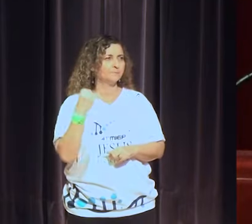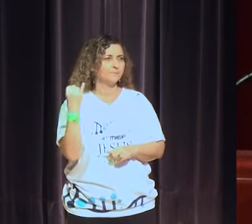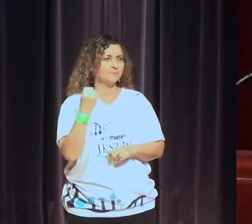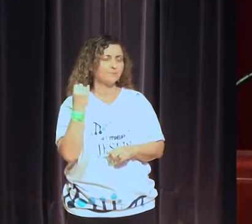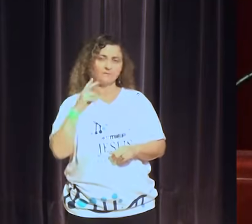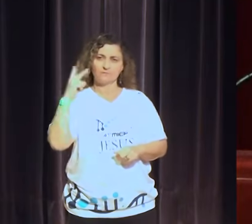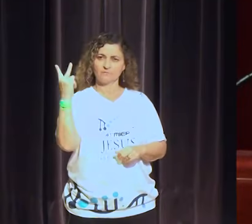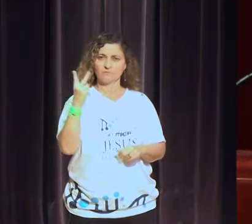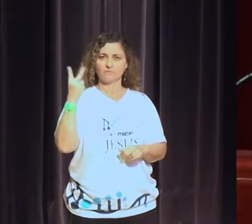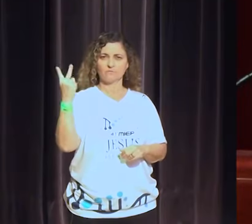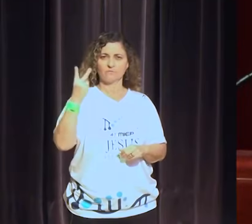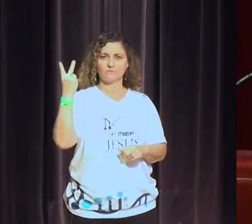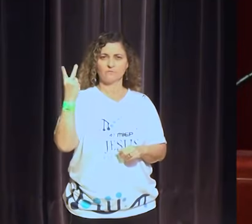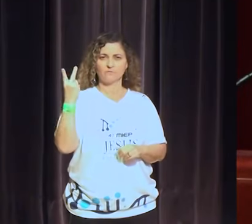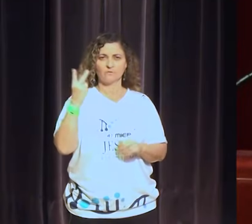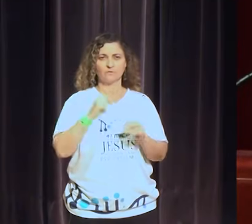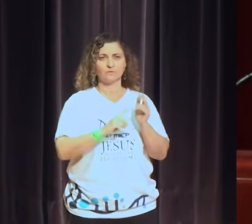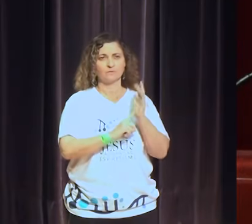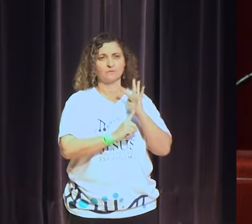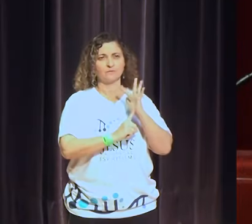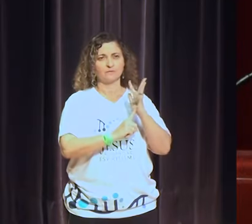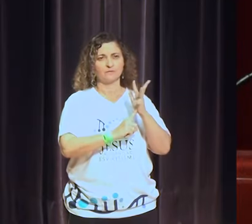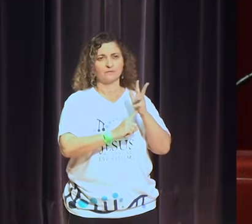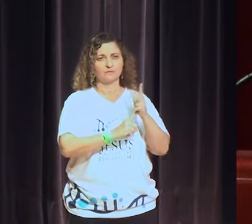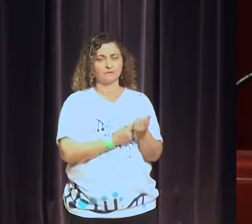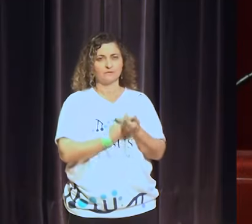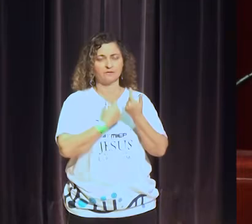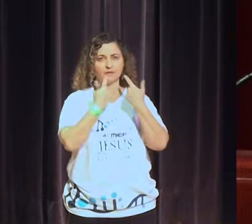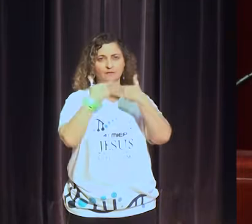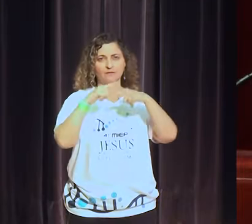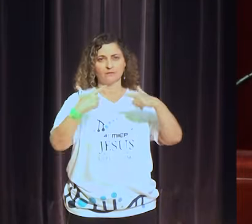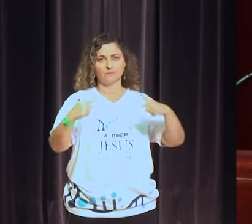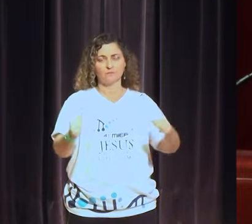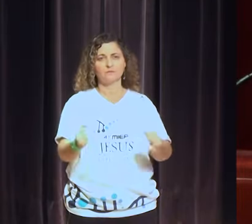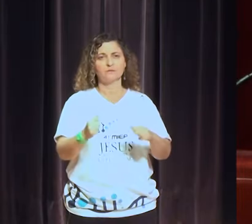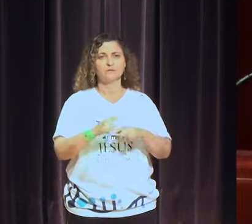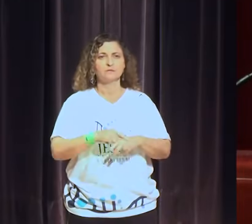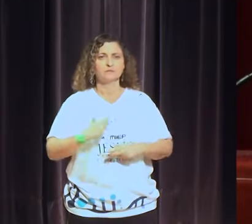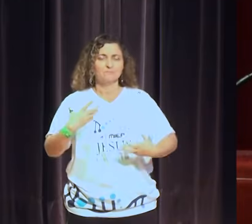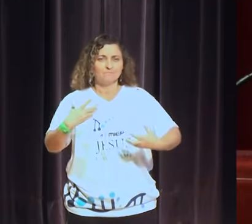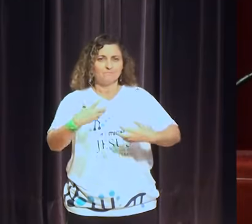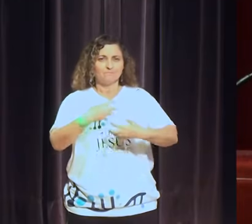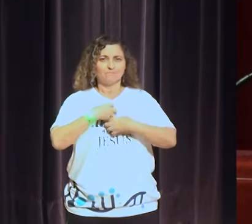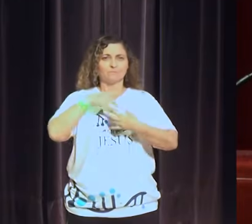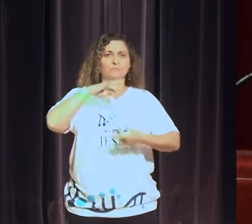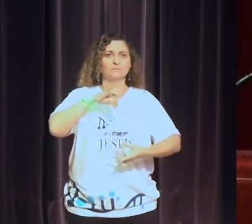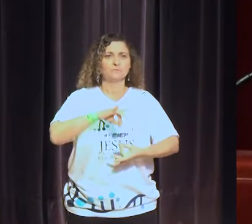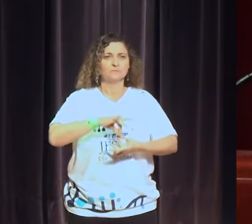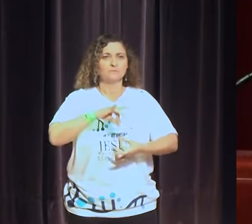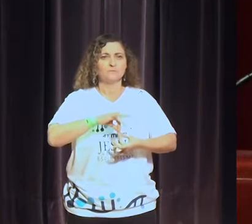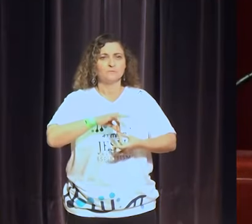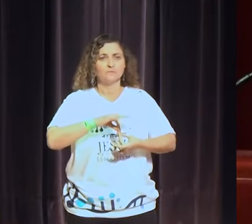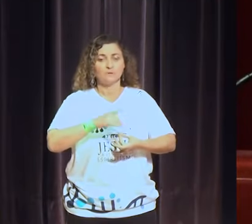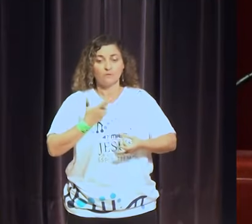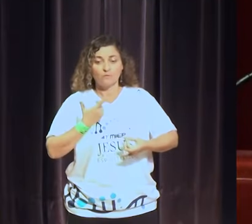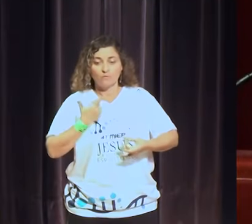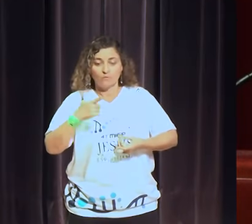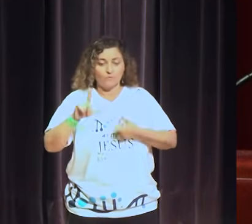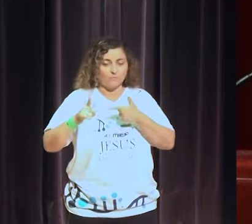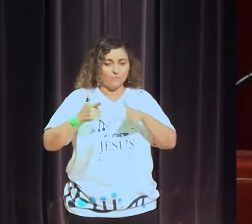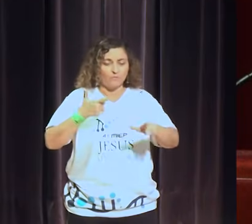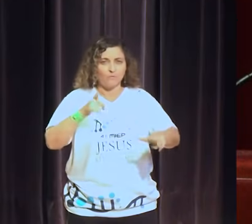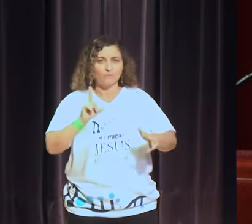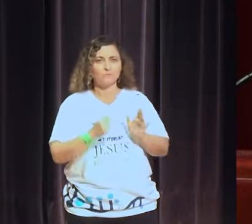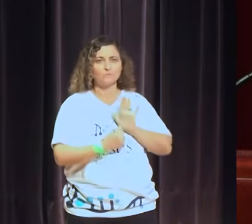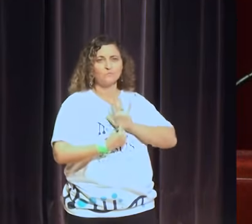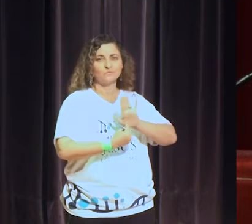valorizar a arte como essa linguagem que toca a alma por outros canais de